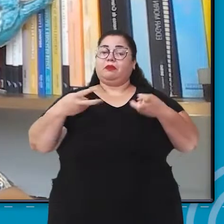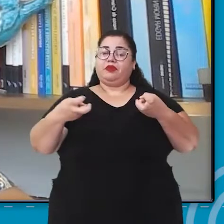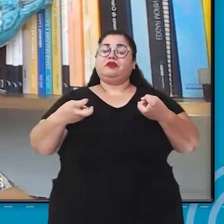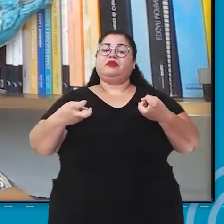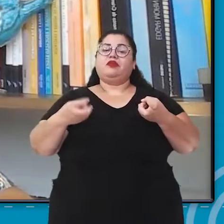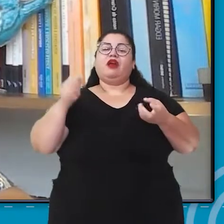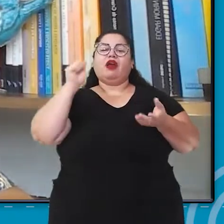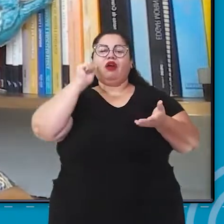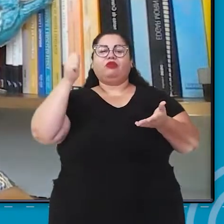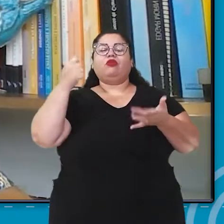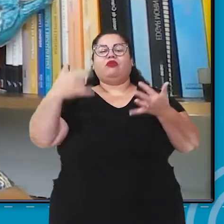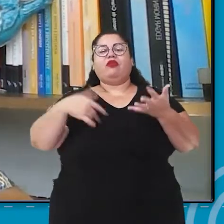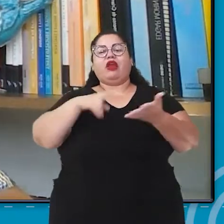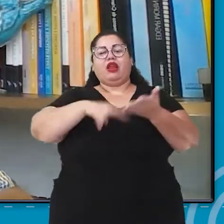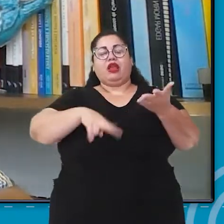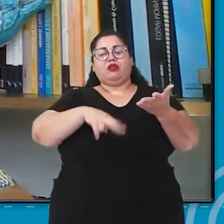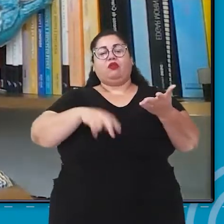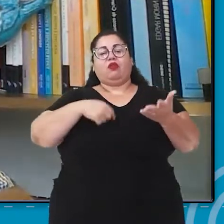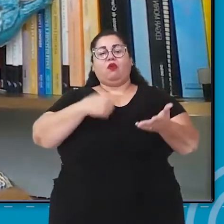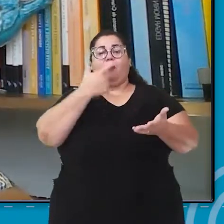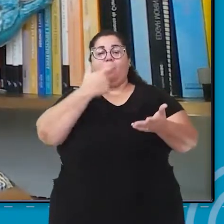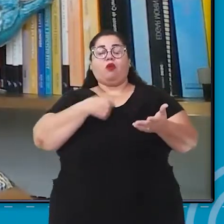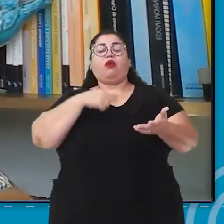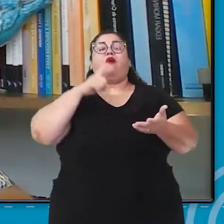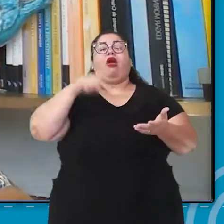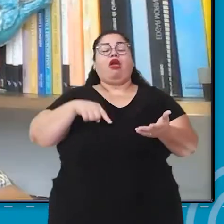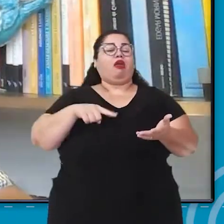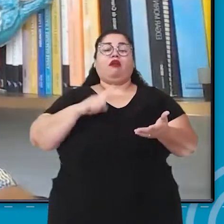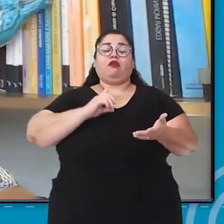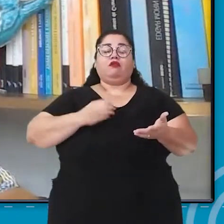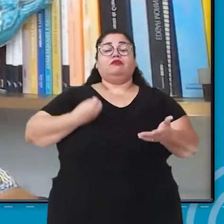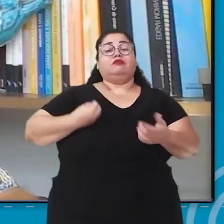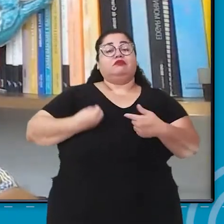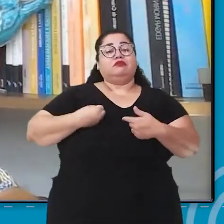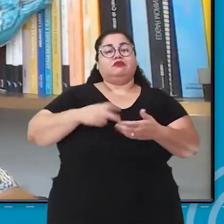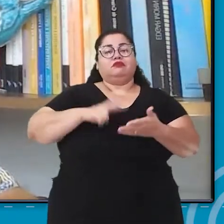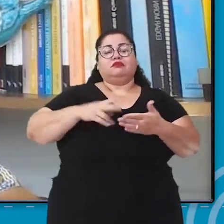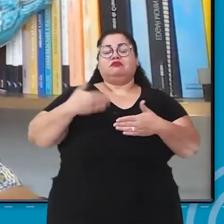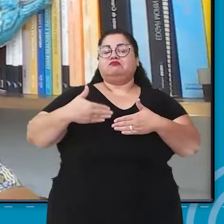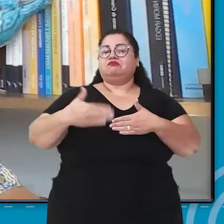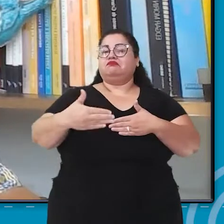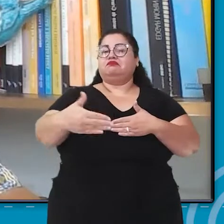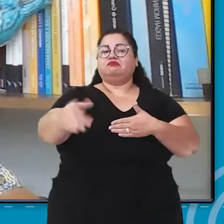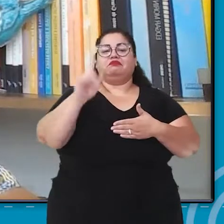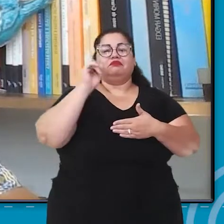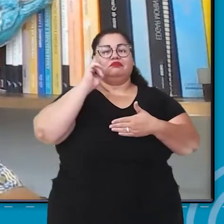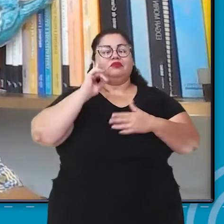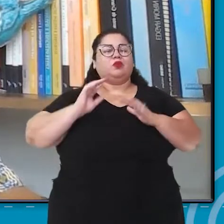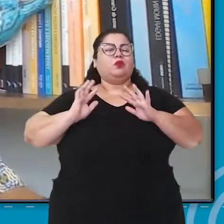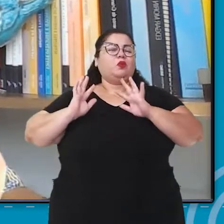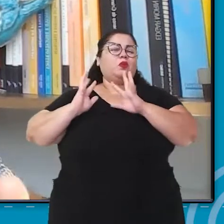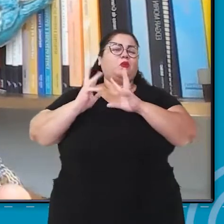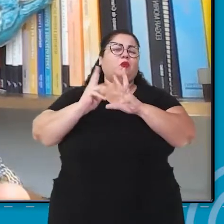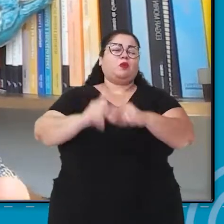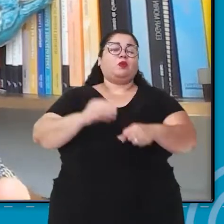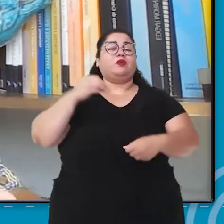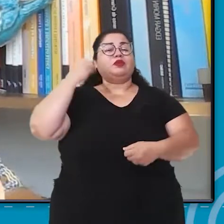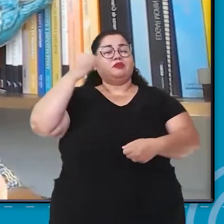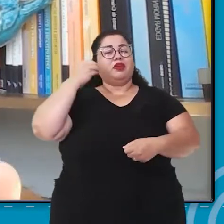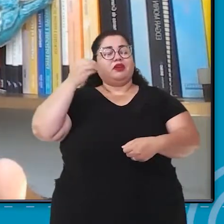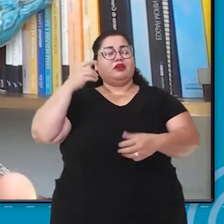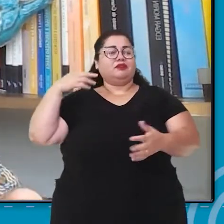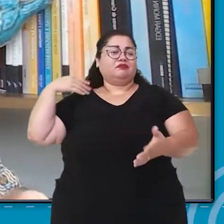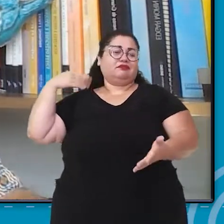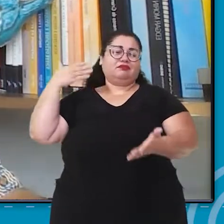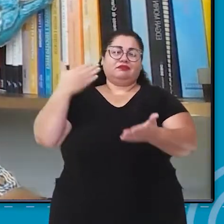de Jean Foucambert, que ele diz que o leitor não é, o leitor está sendo. Então, todas as experiências que a